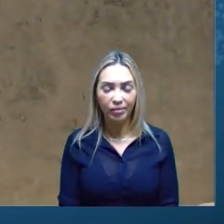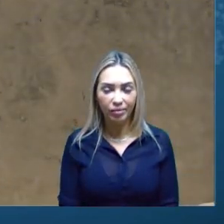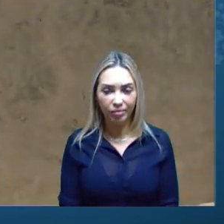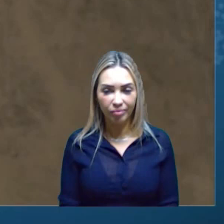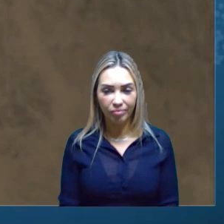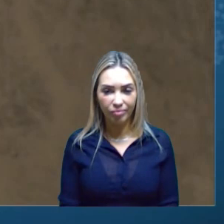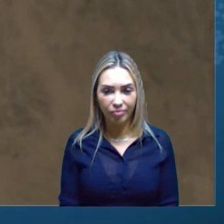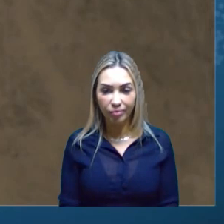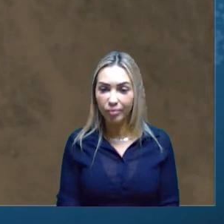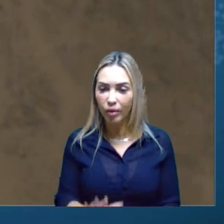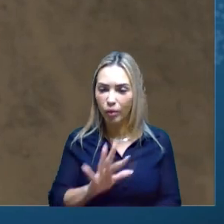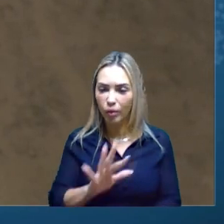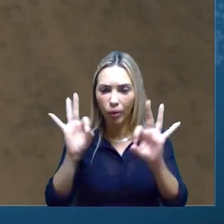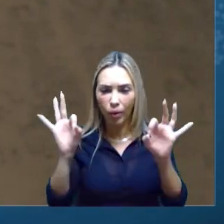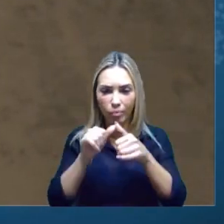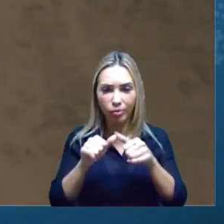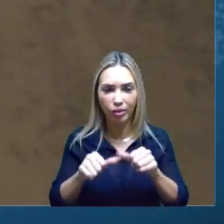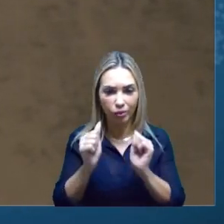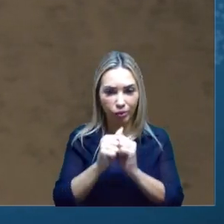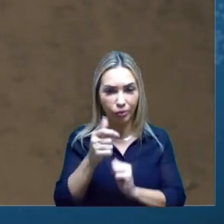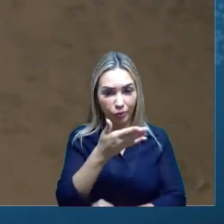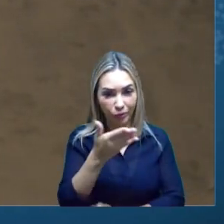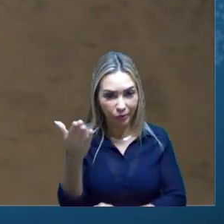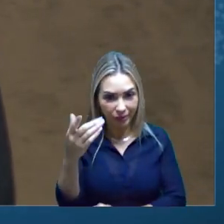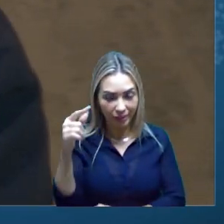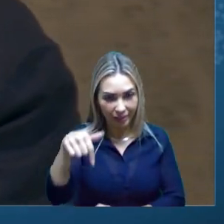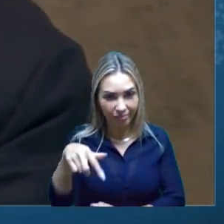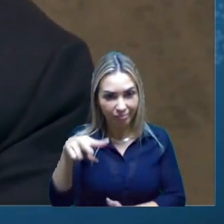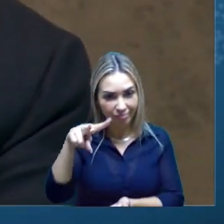É ótimo estar aqui com vocês,